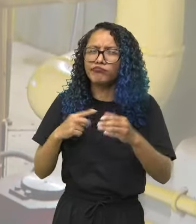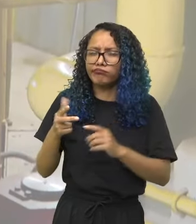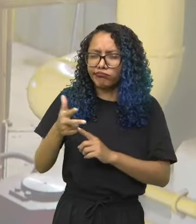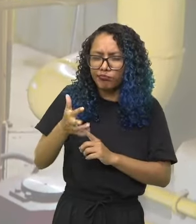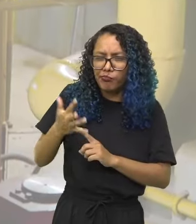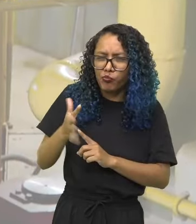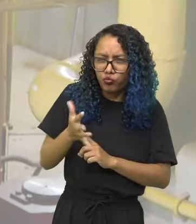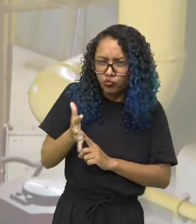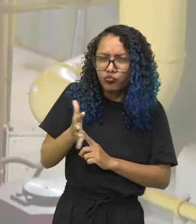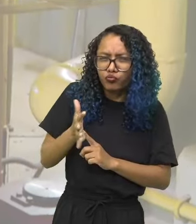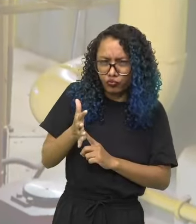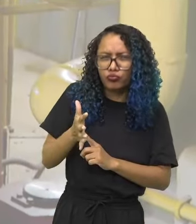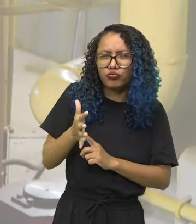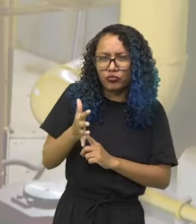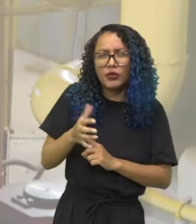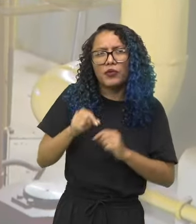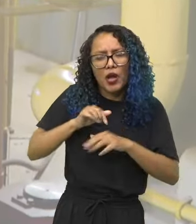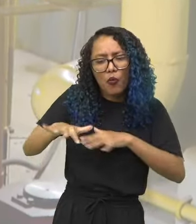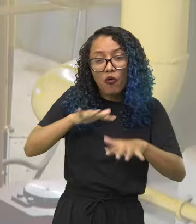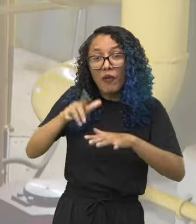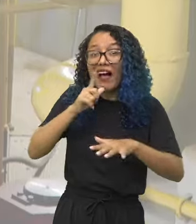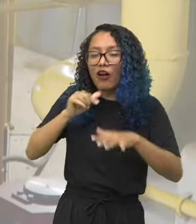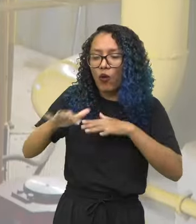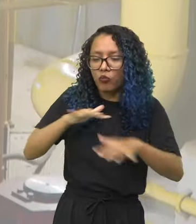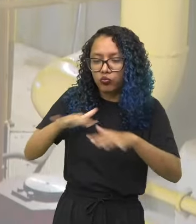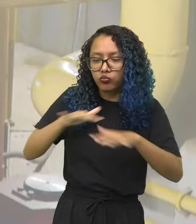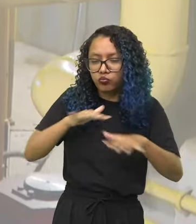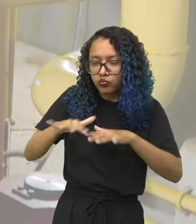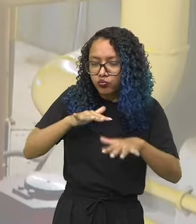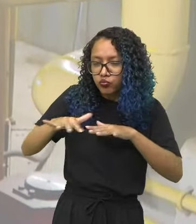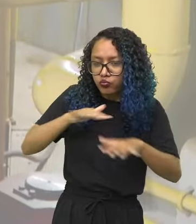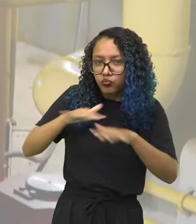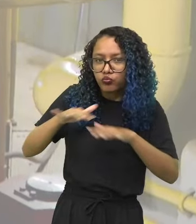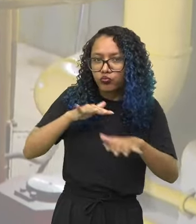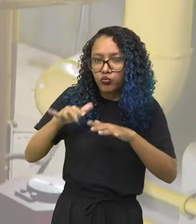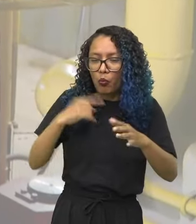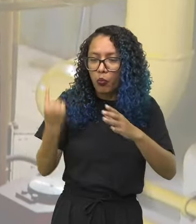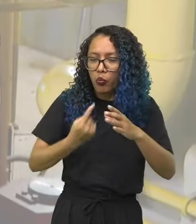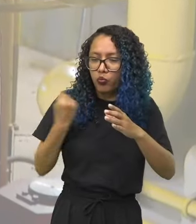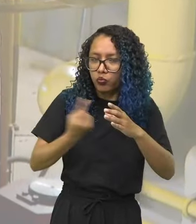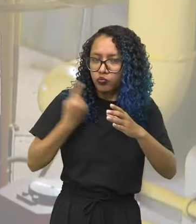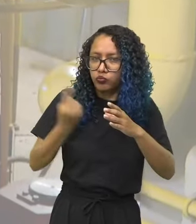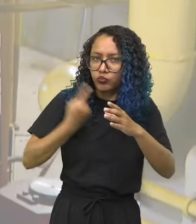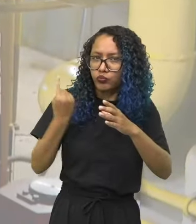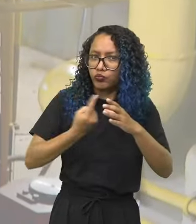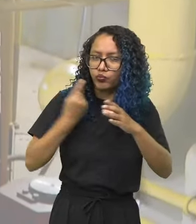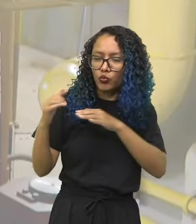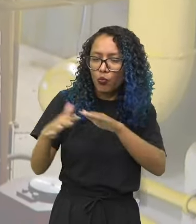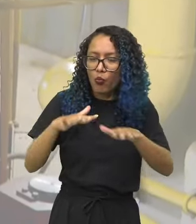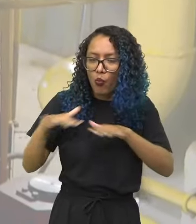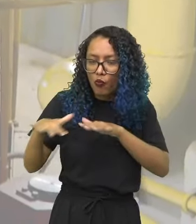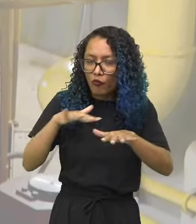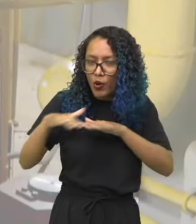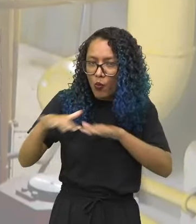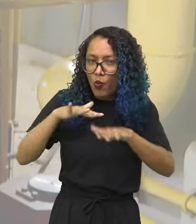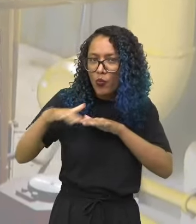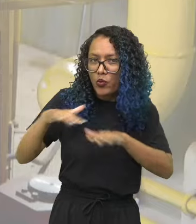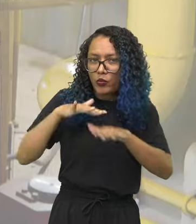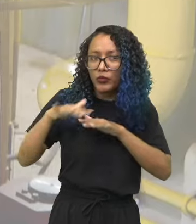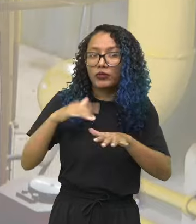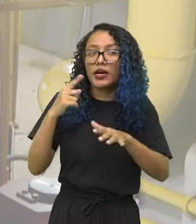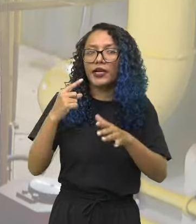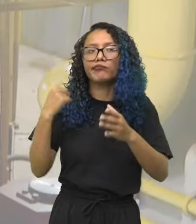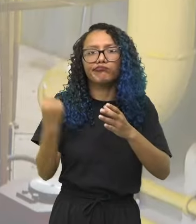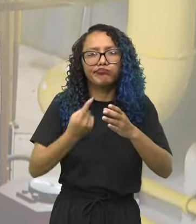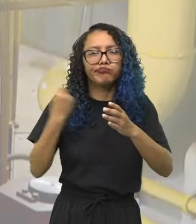acontece o movimento das águas que vão passando lá naquele sentido para cá, e essa turbina vai